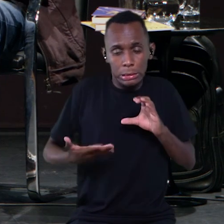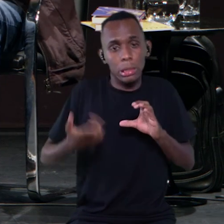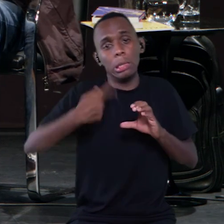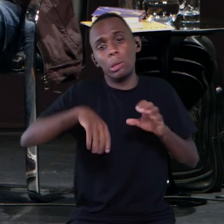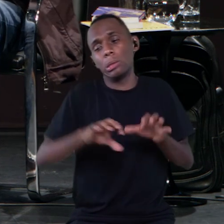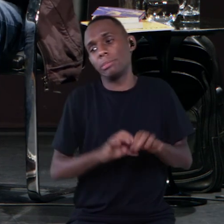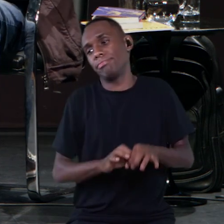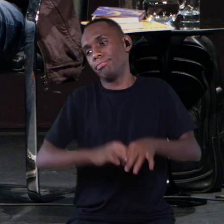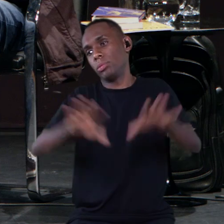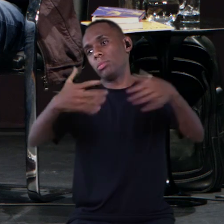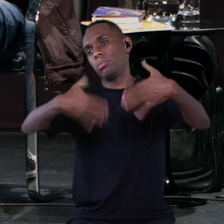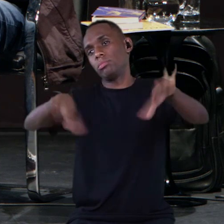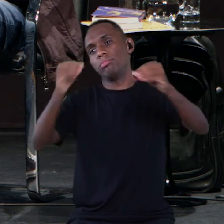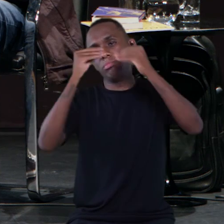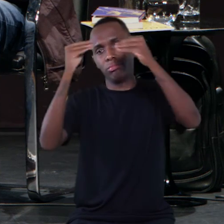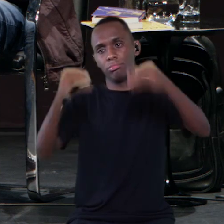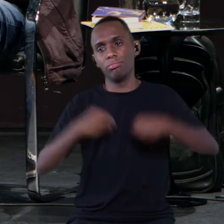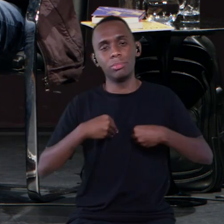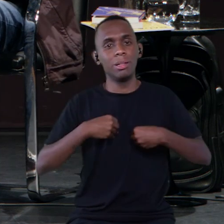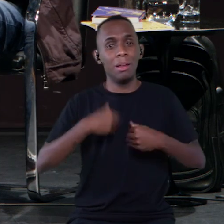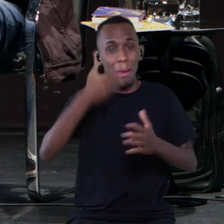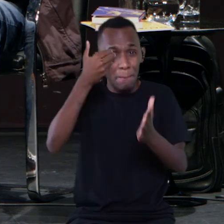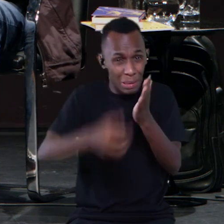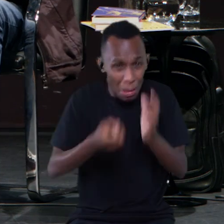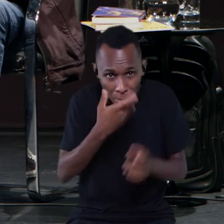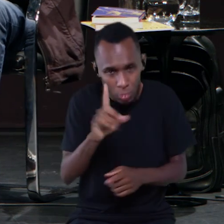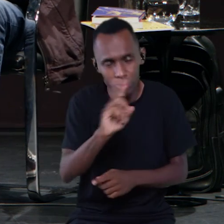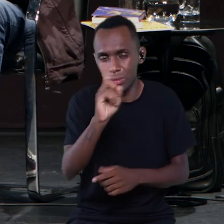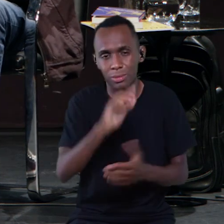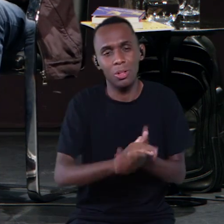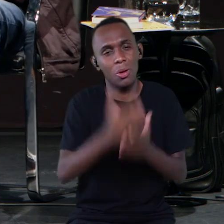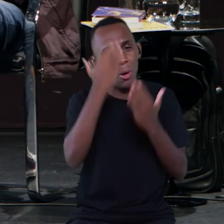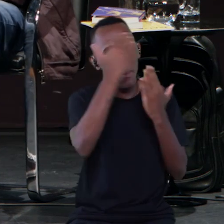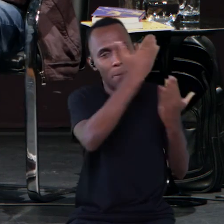gente cede àqueles que querem nos vencer. E perder nem sempre é muito bom. Né?